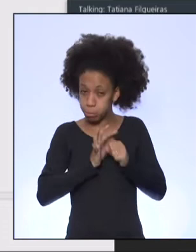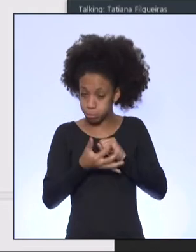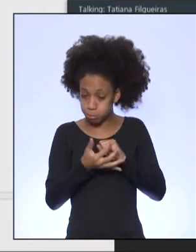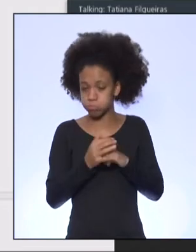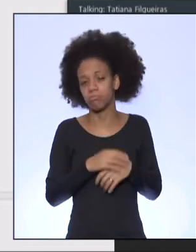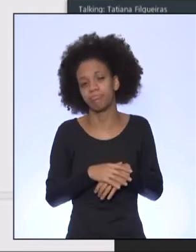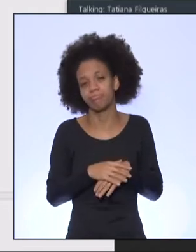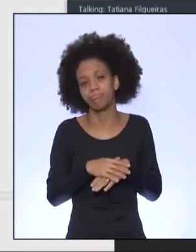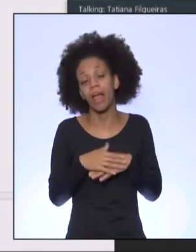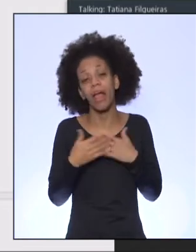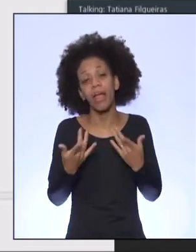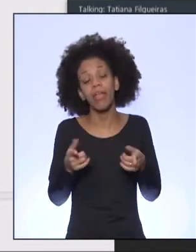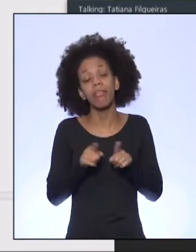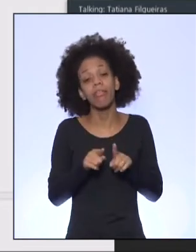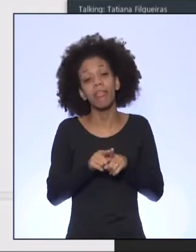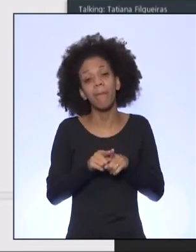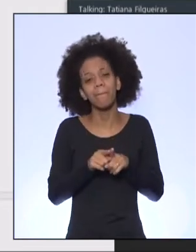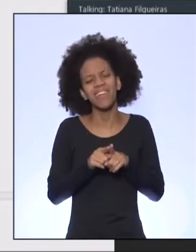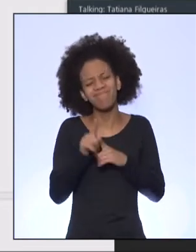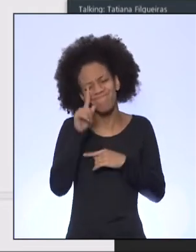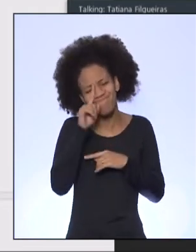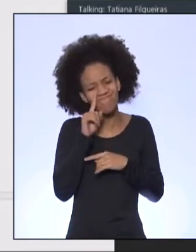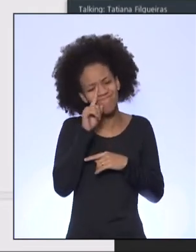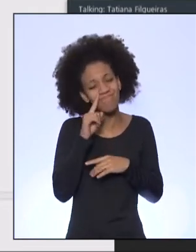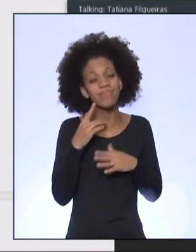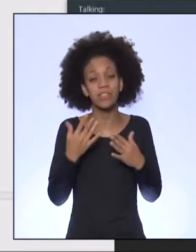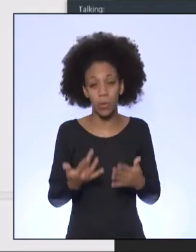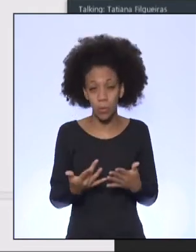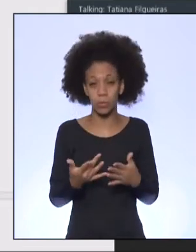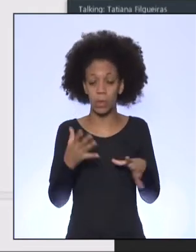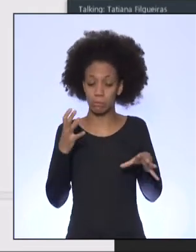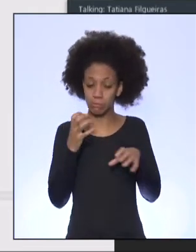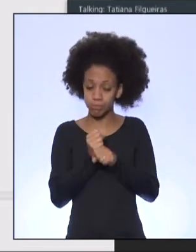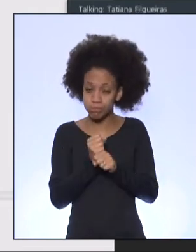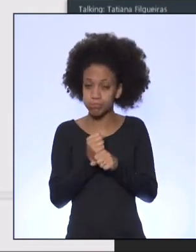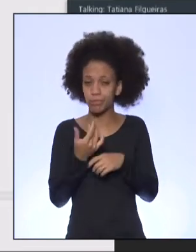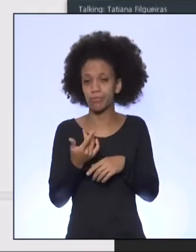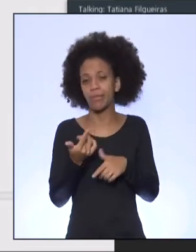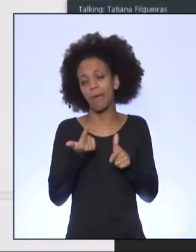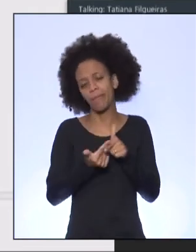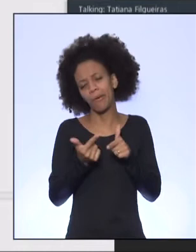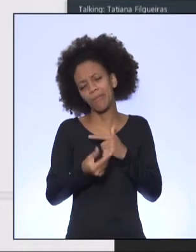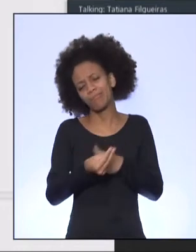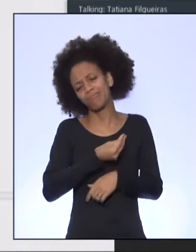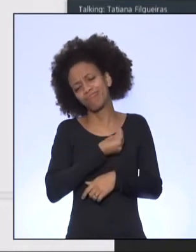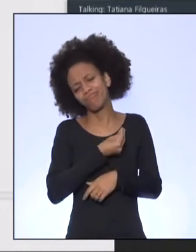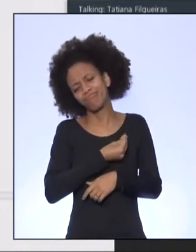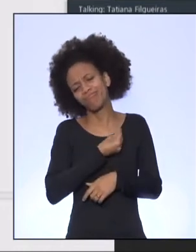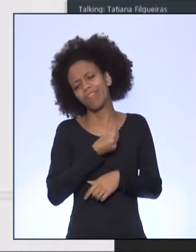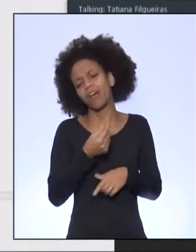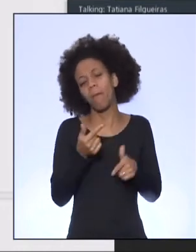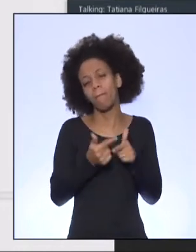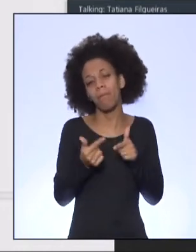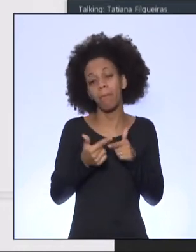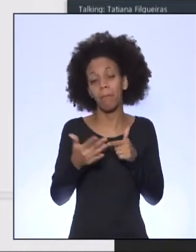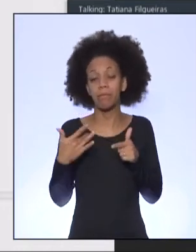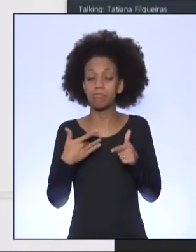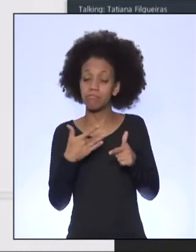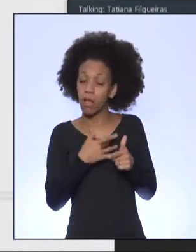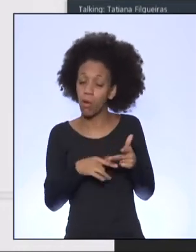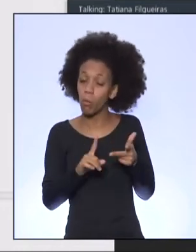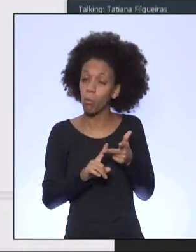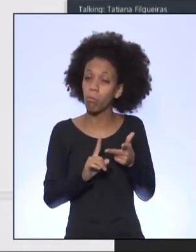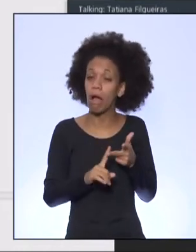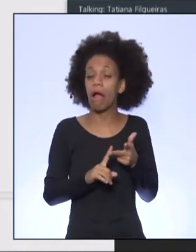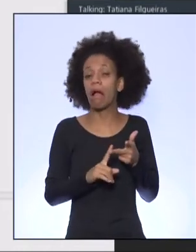É uma série de riscos que se somam, né? Então, a gente está falando de problemas de saúde, problemas econômicos, novos papéis que a gente tem